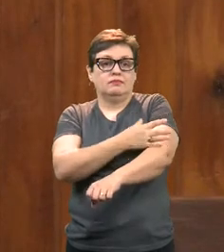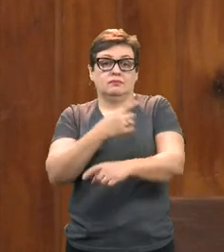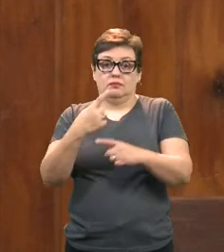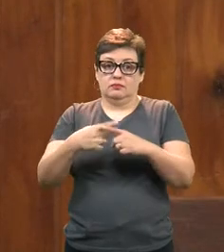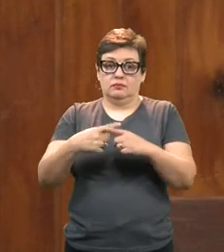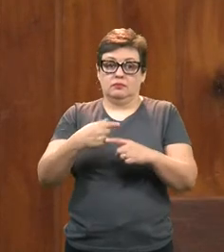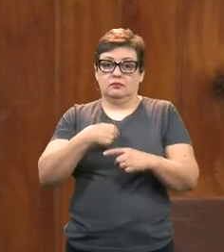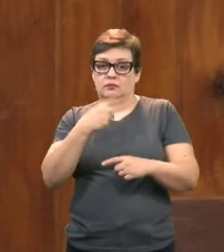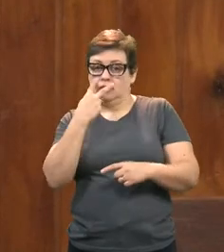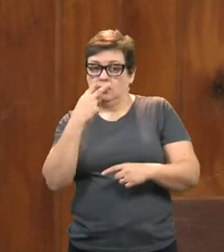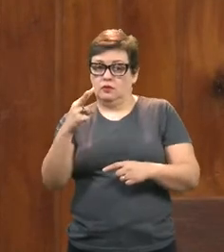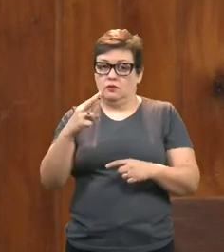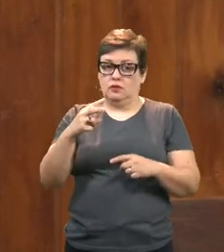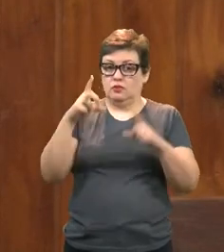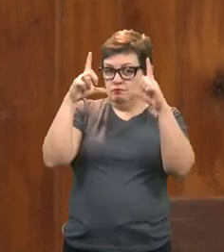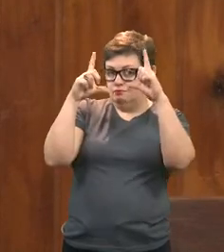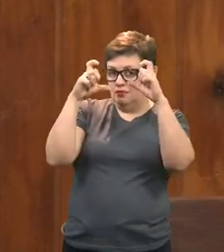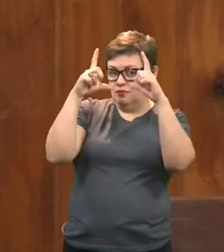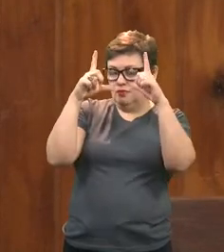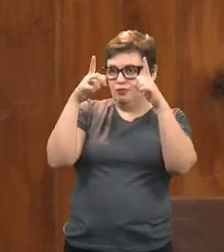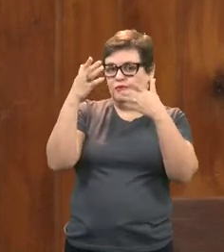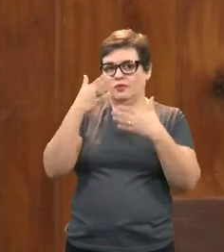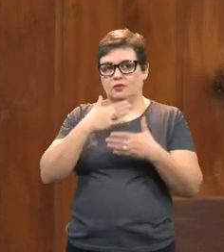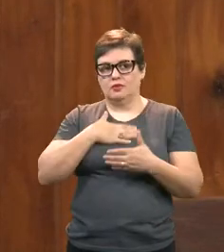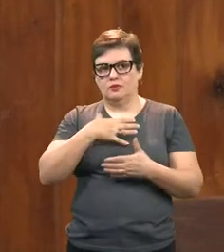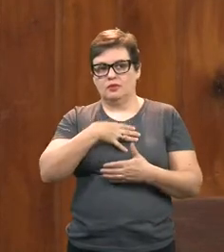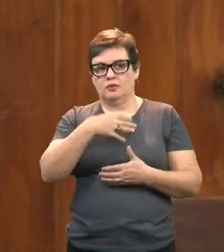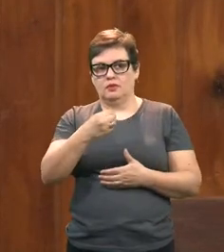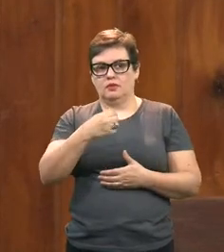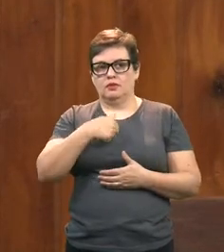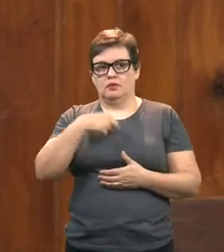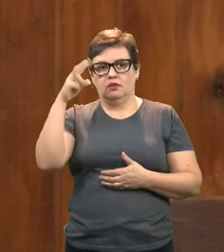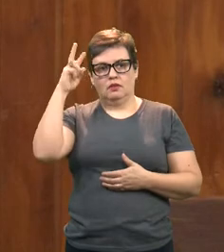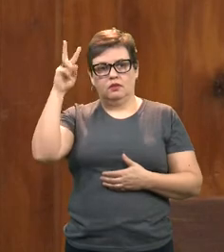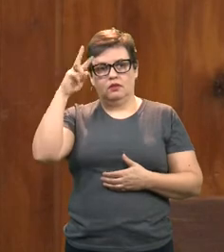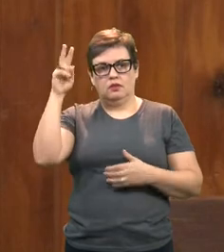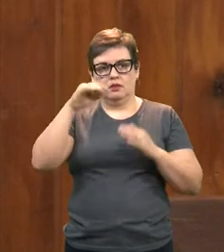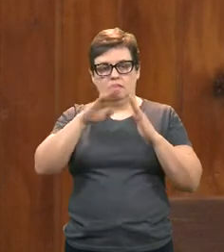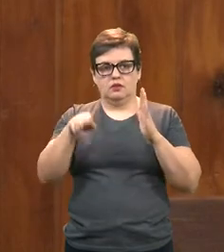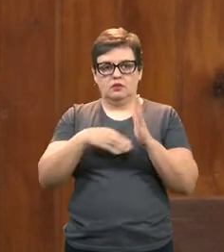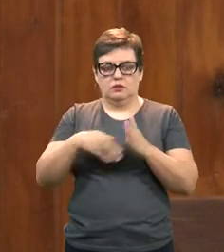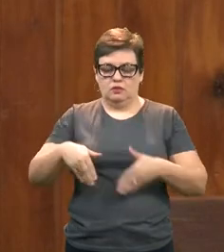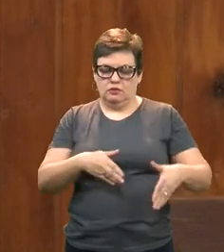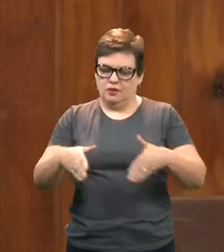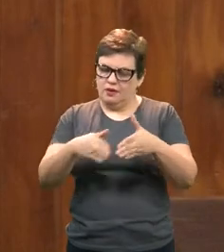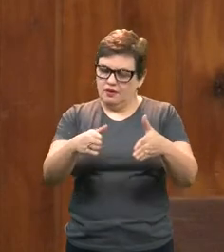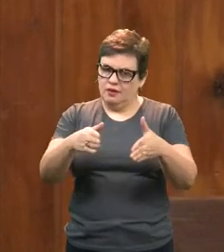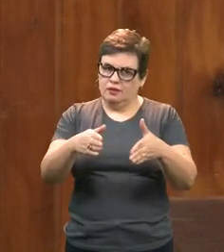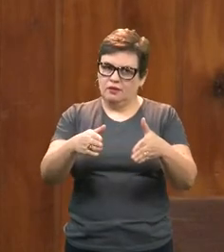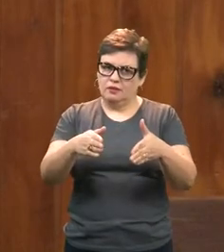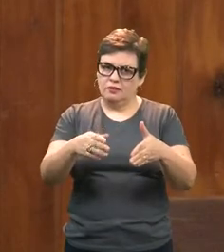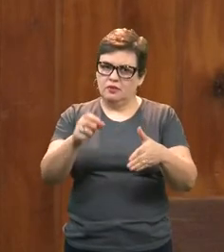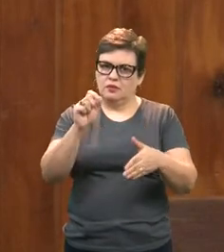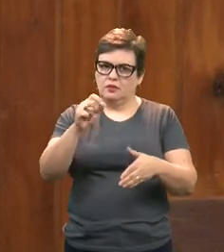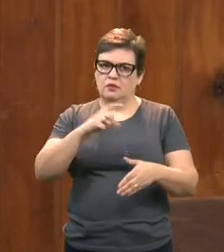porque eu vejo a foto dele e eu lembro todo o caminho que eu percorri para eu estar aqui